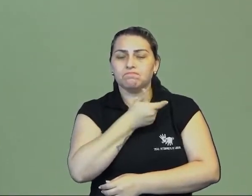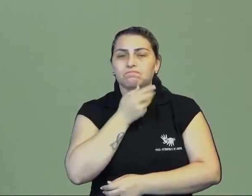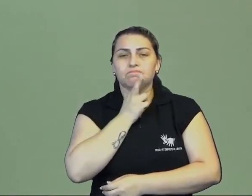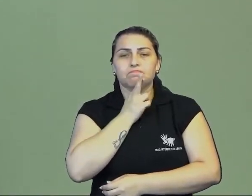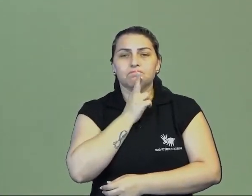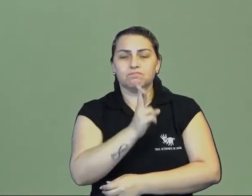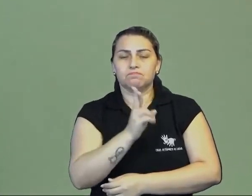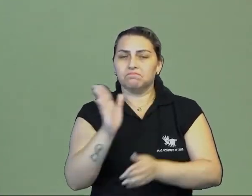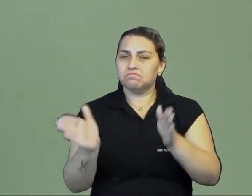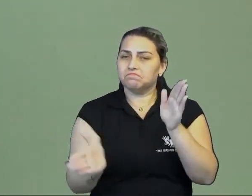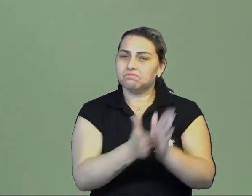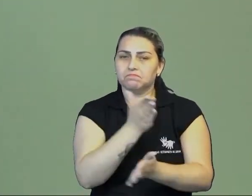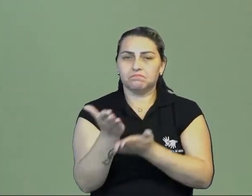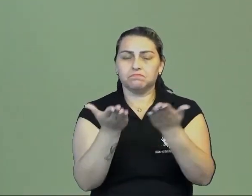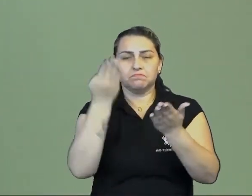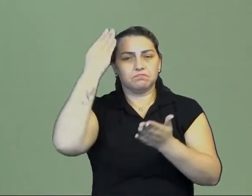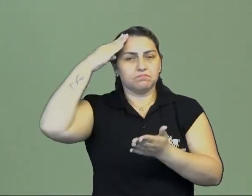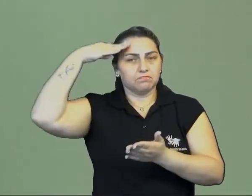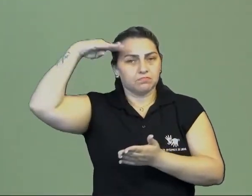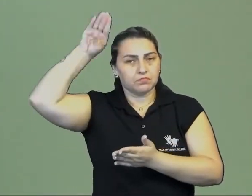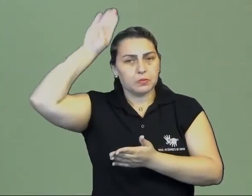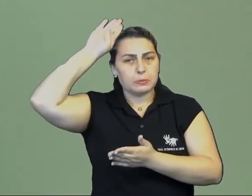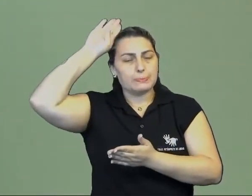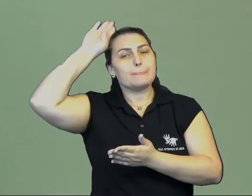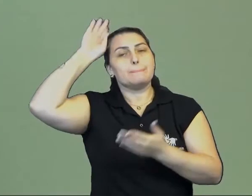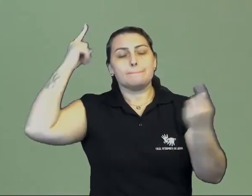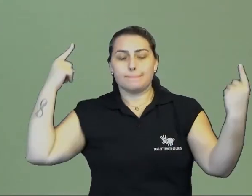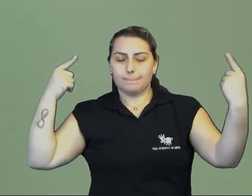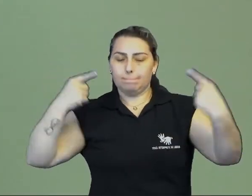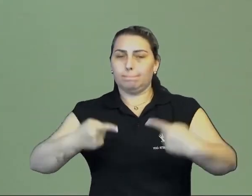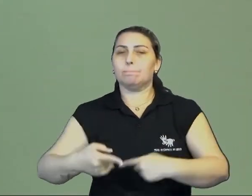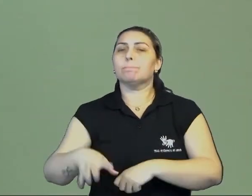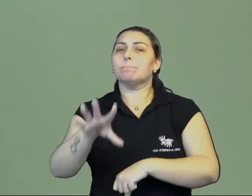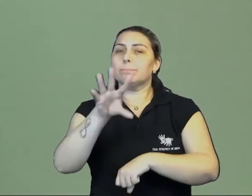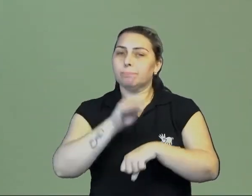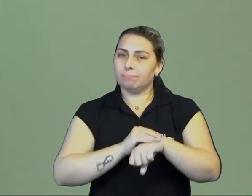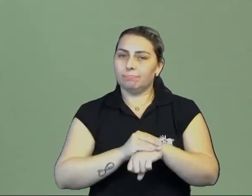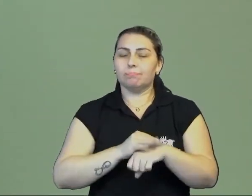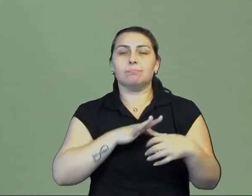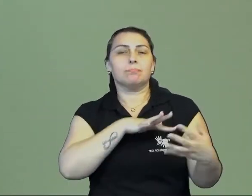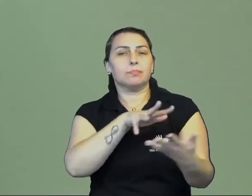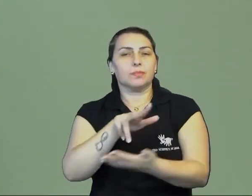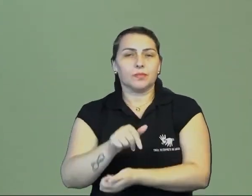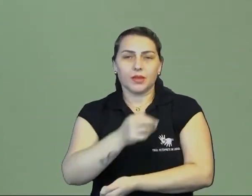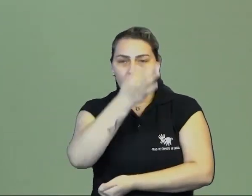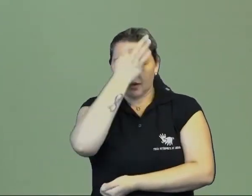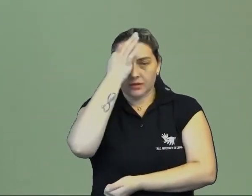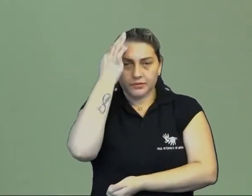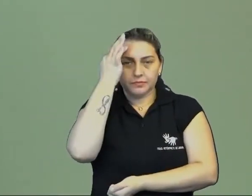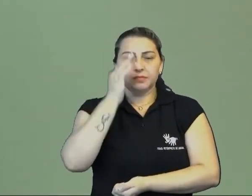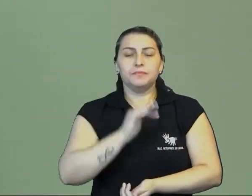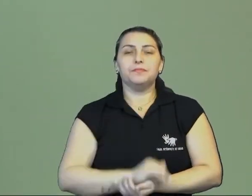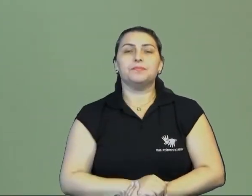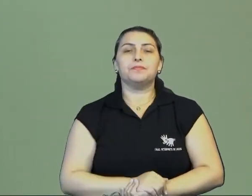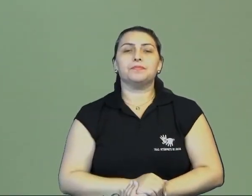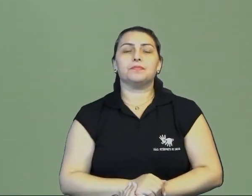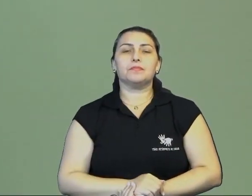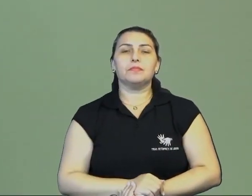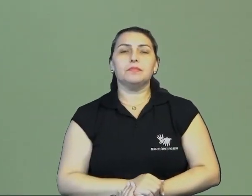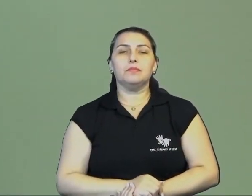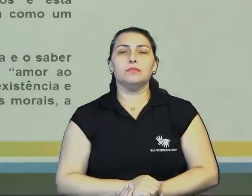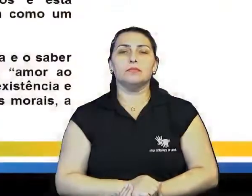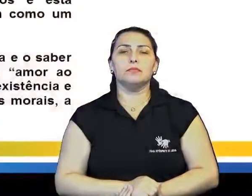teorias fantásticas que você é desafiado a conhecer o mundo da filosofia, tá bom, pessoal? Então vamos voltar para o